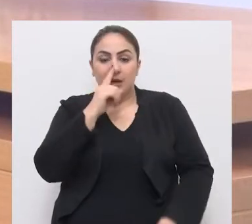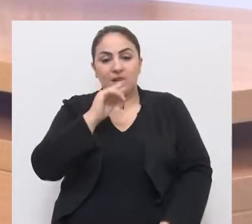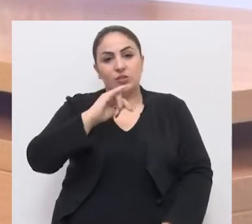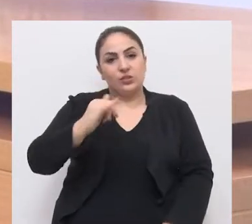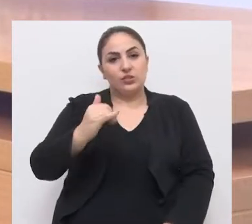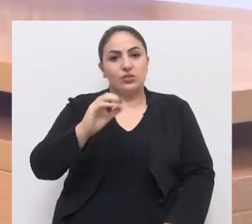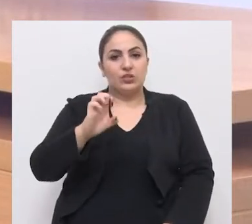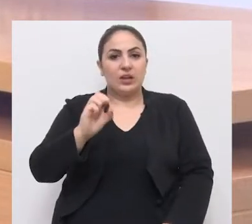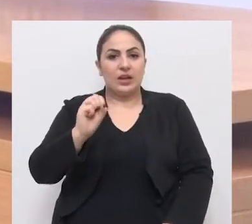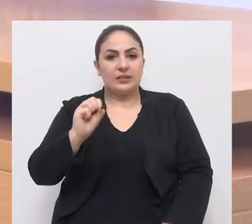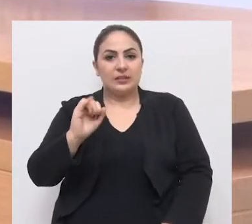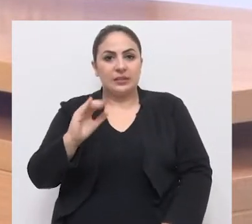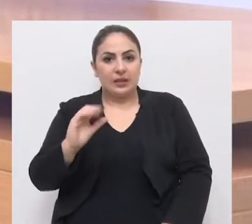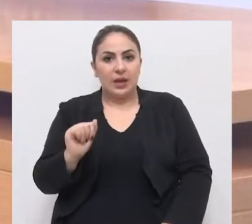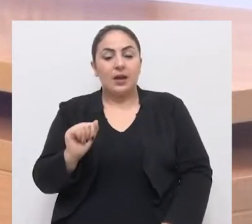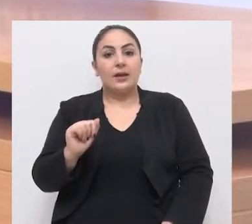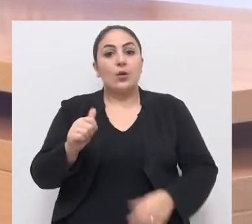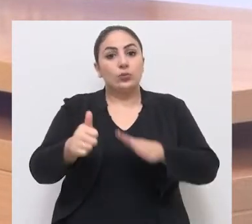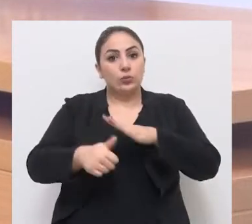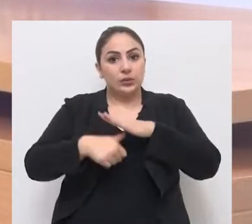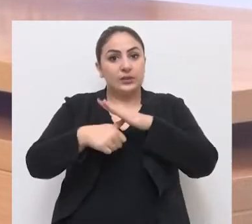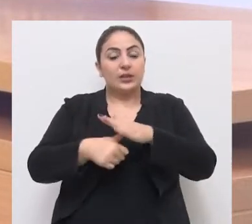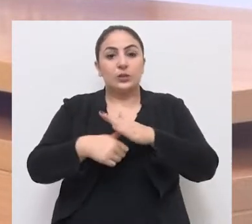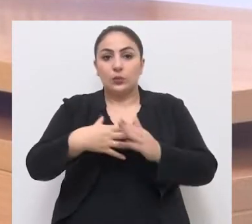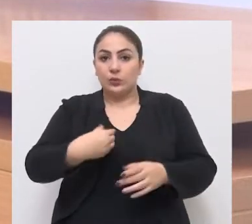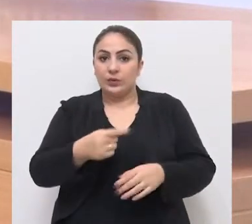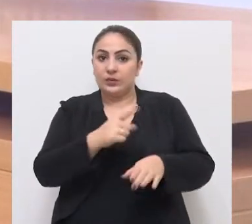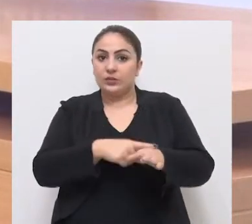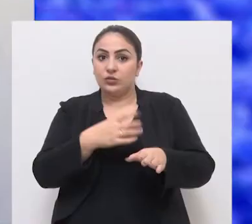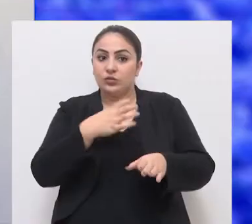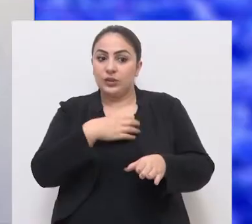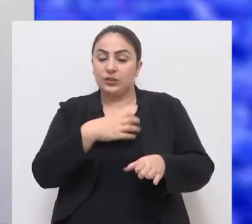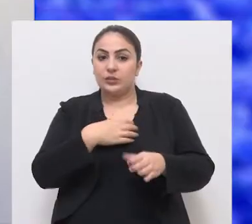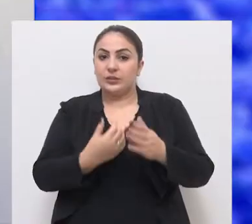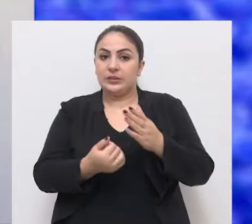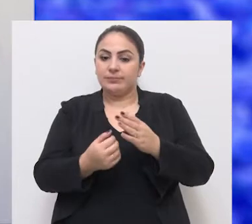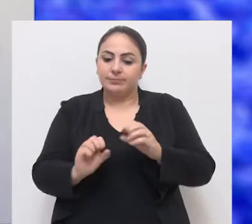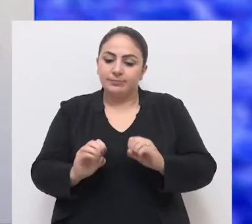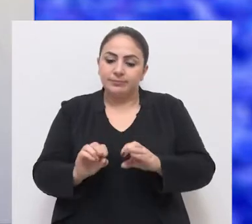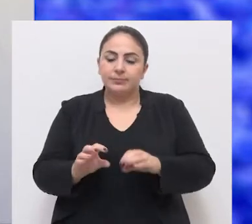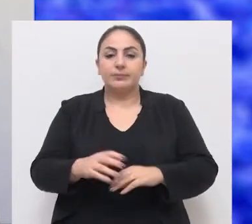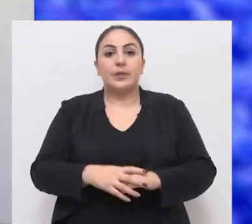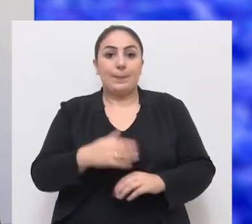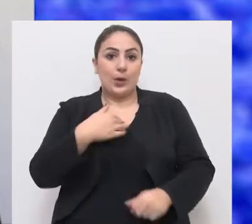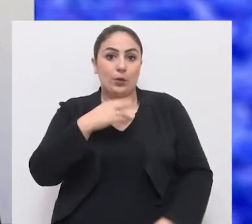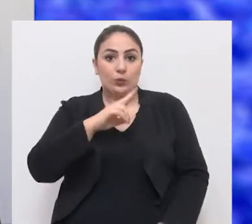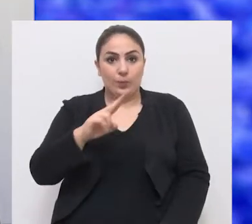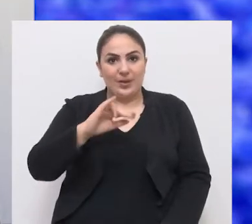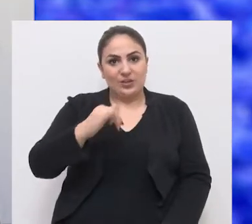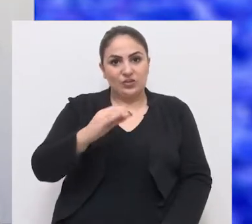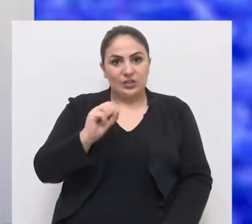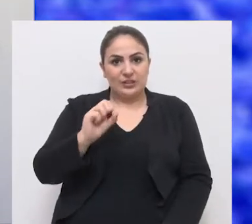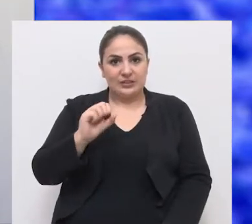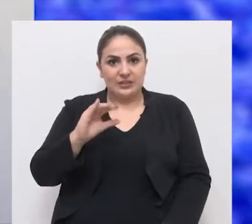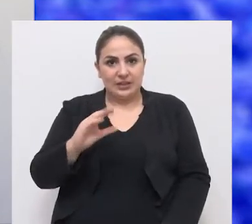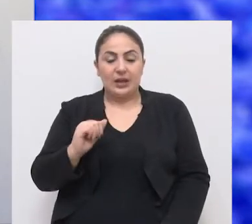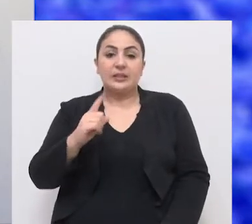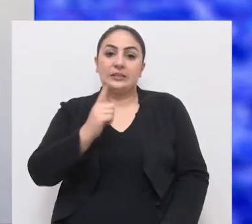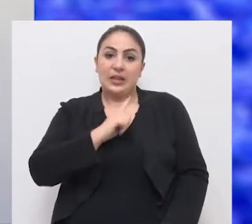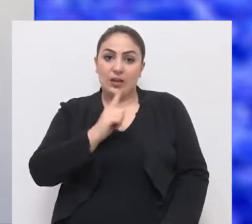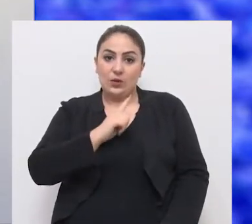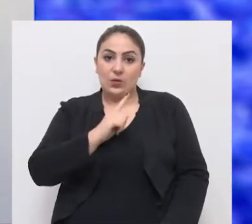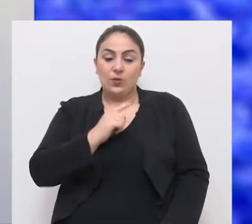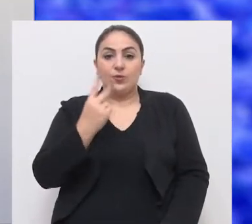a autoridade com os filhos nesta modalidade de criação. Meu nome é Jéssica Sacchetti, tenho 28 anos,